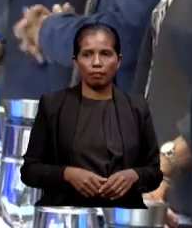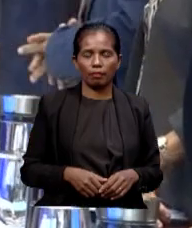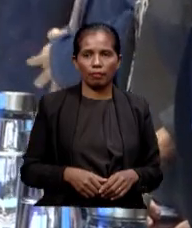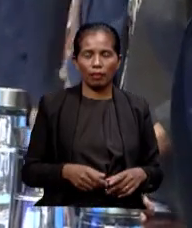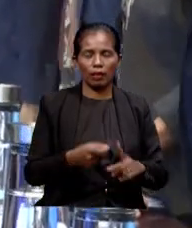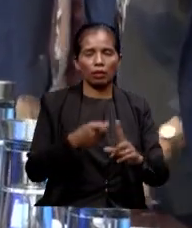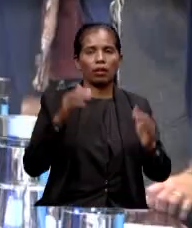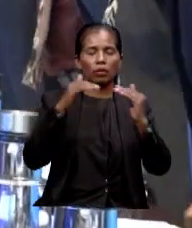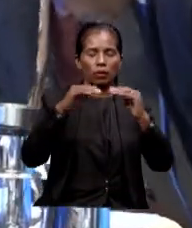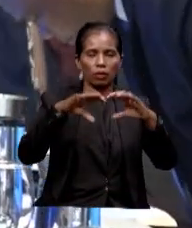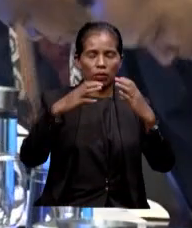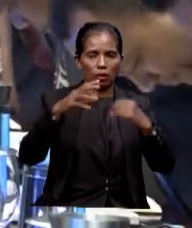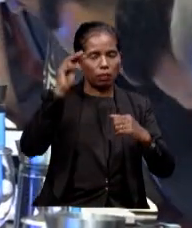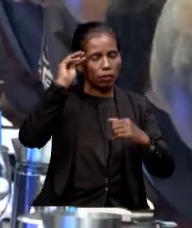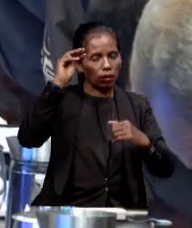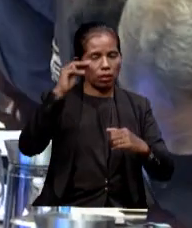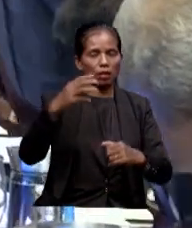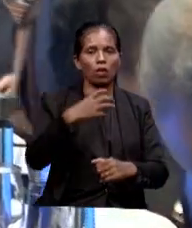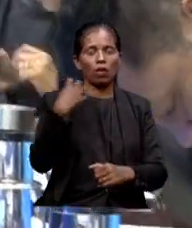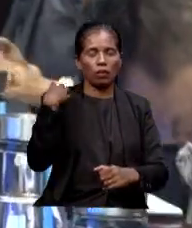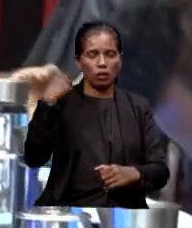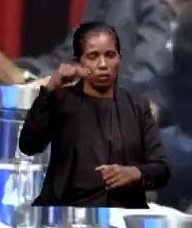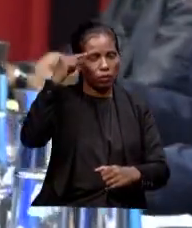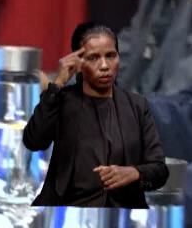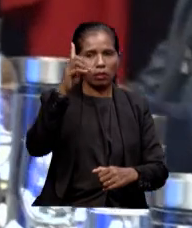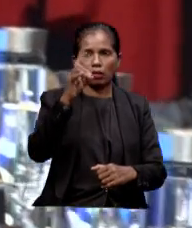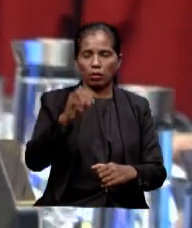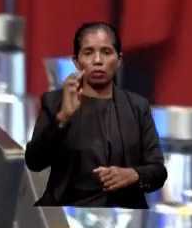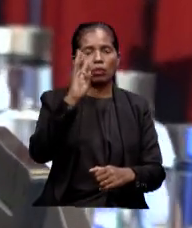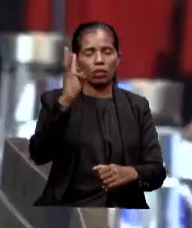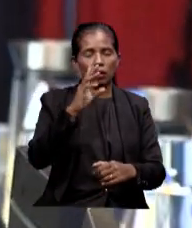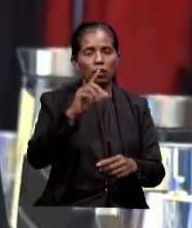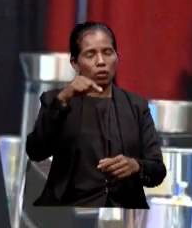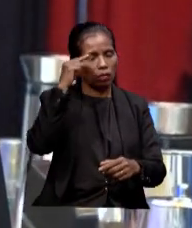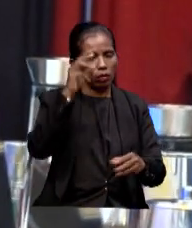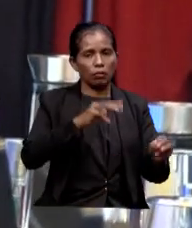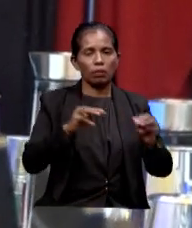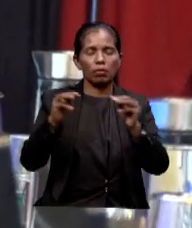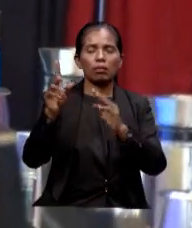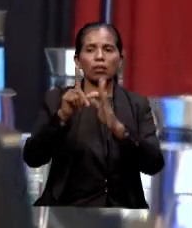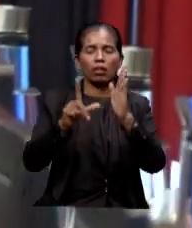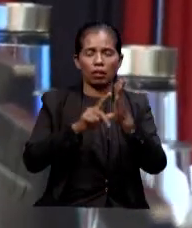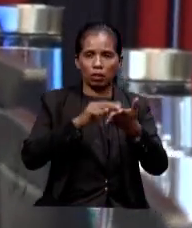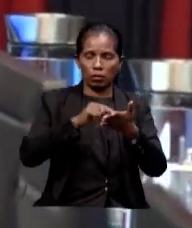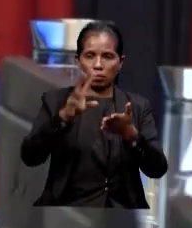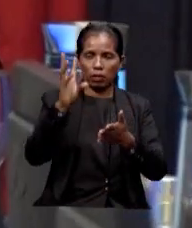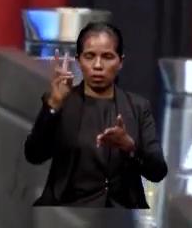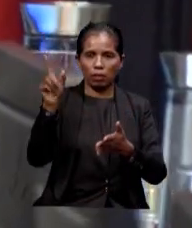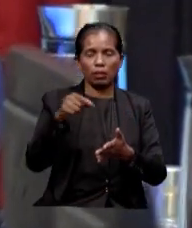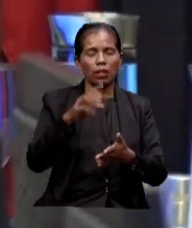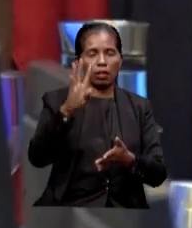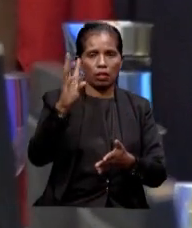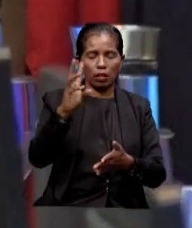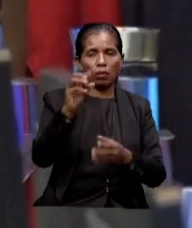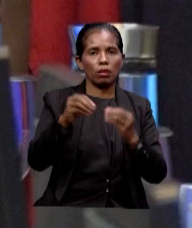Lihusi reunião Conselho Ministro e Palácio Governo dili quarta né, Governo halo aprovação ba alteração da lima, ba lei número nen bara ringruanen, kona ba